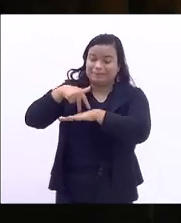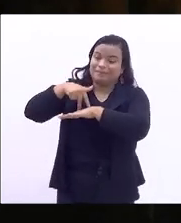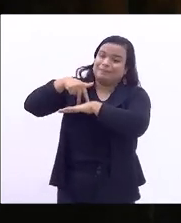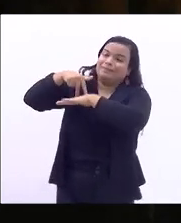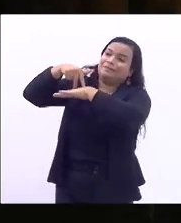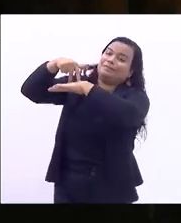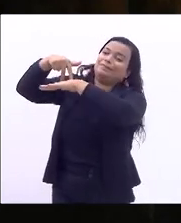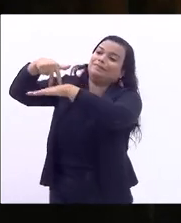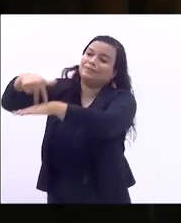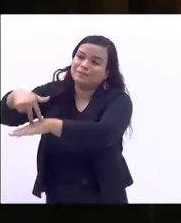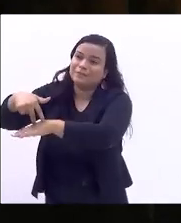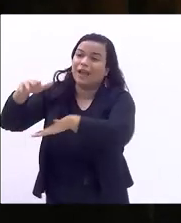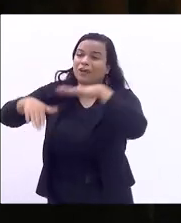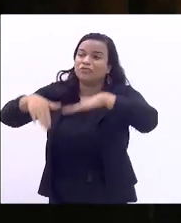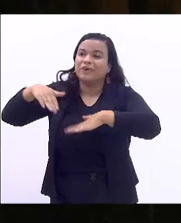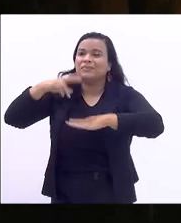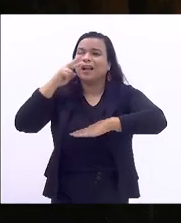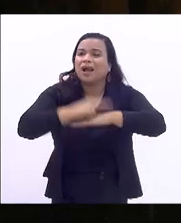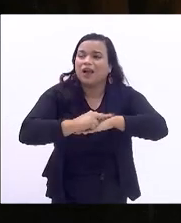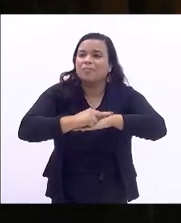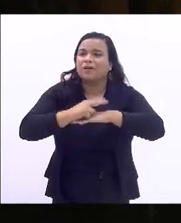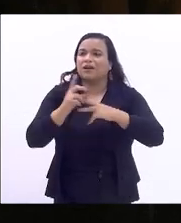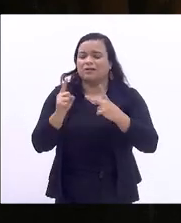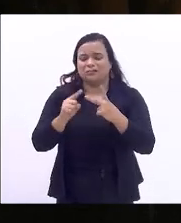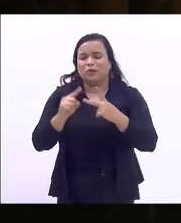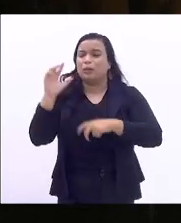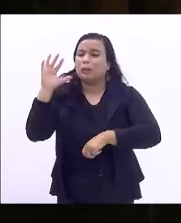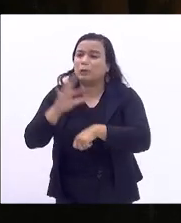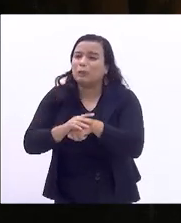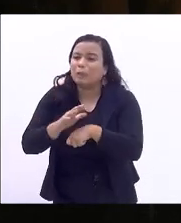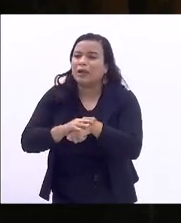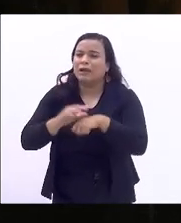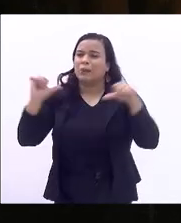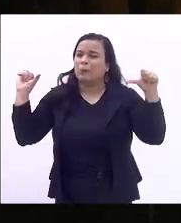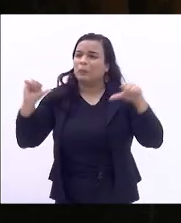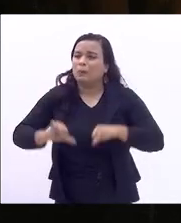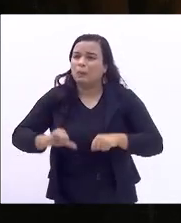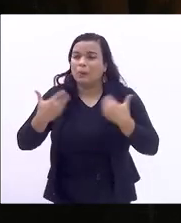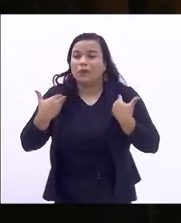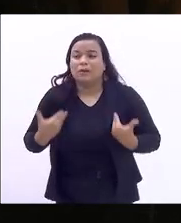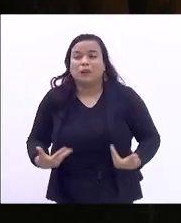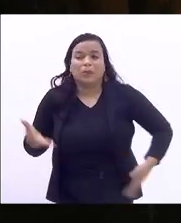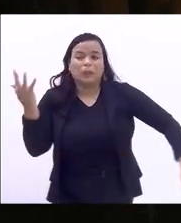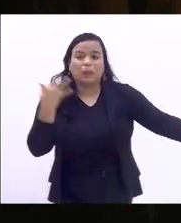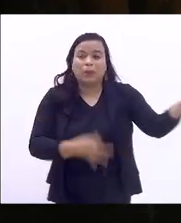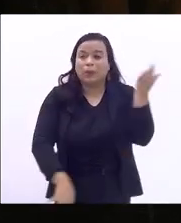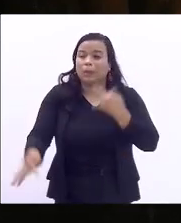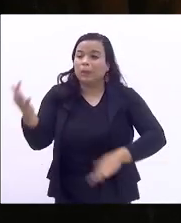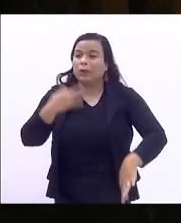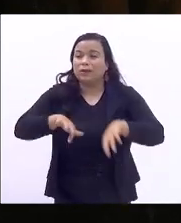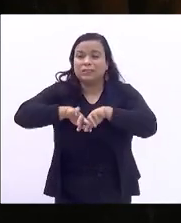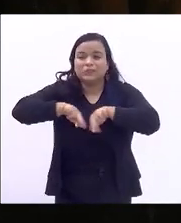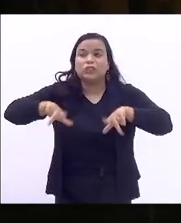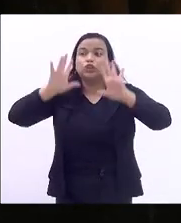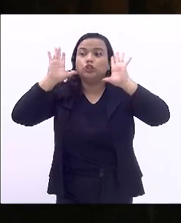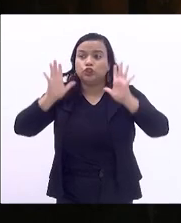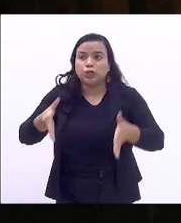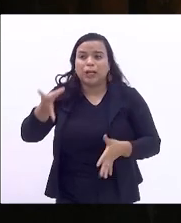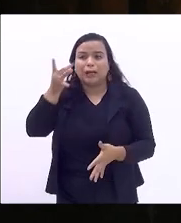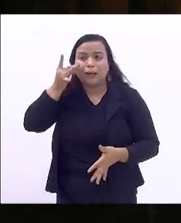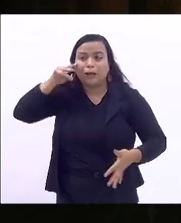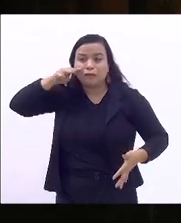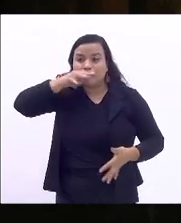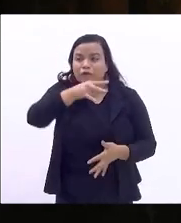e o senhor acamado doente cheio de impossibilidades Já presenciei